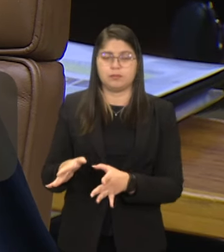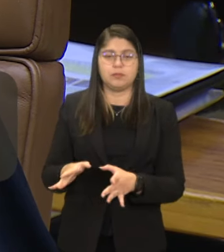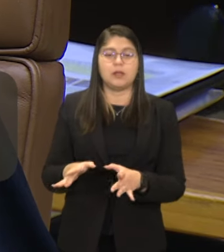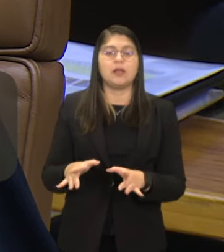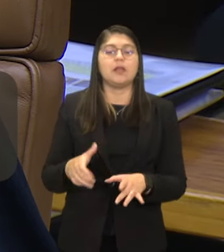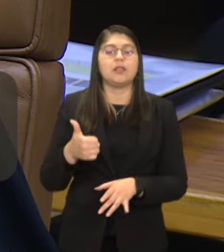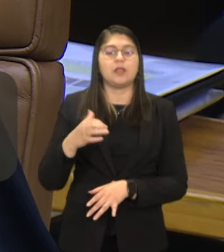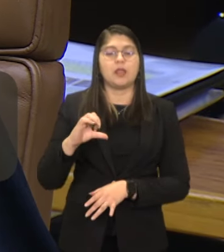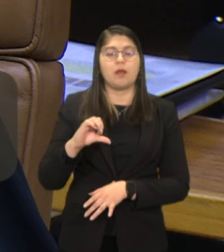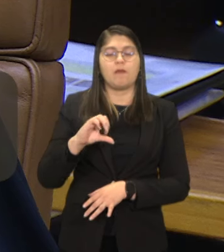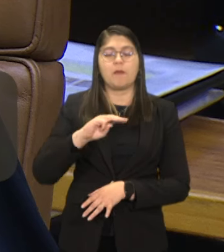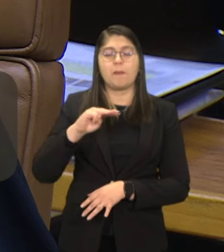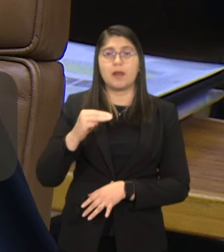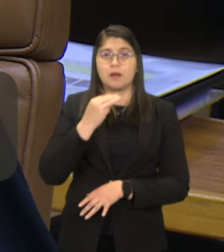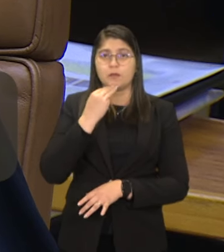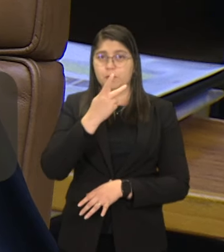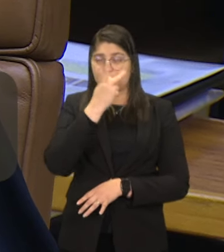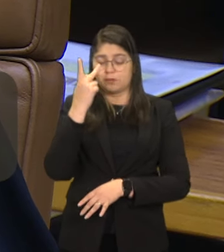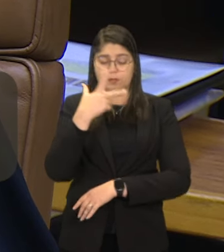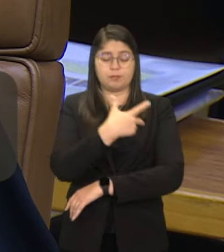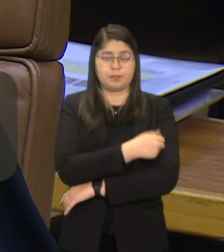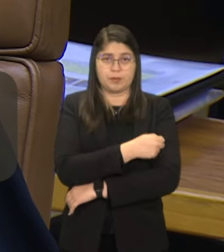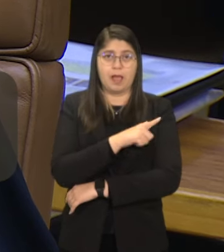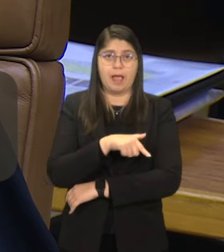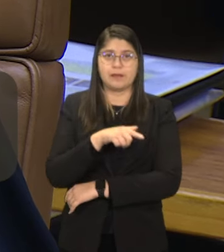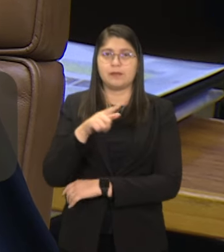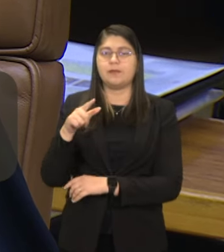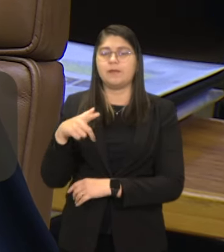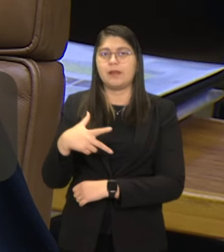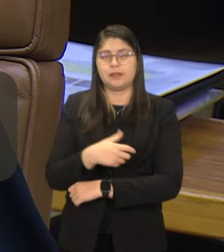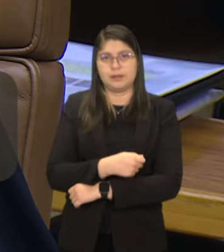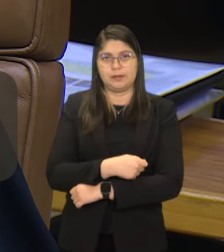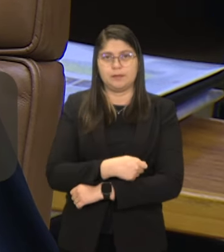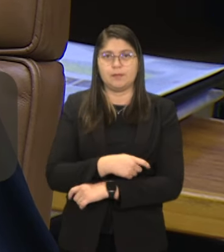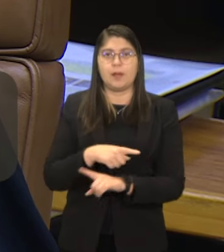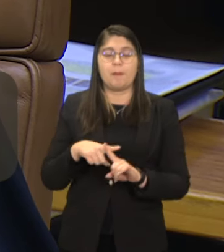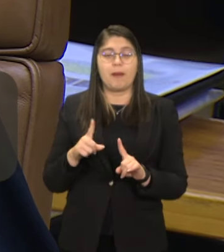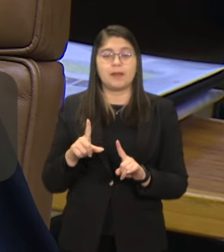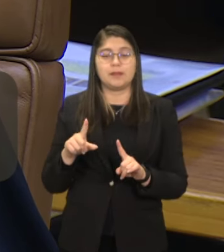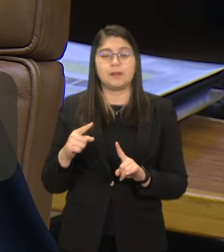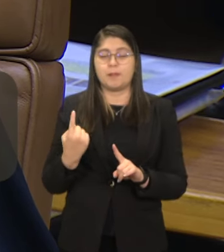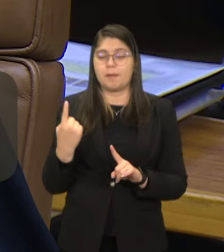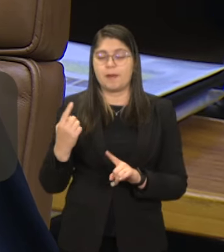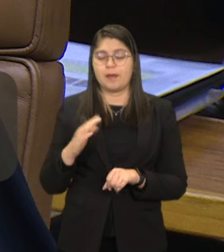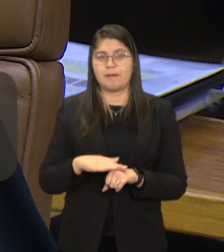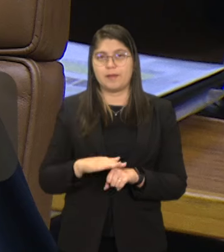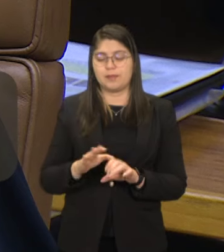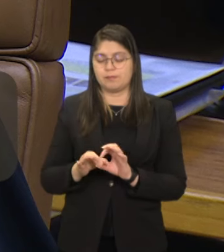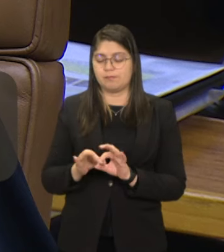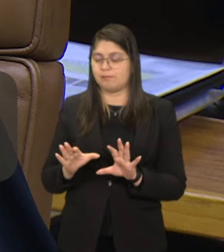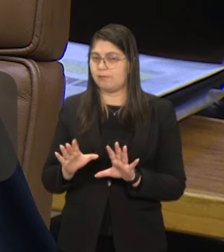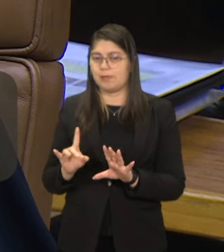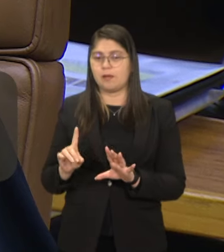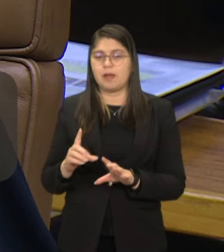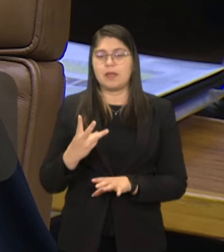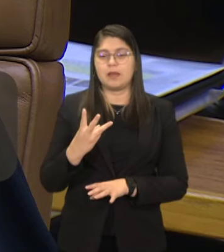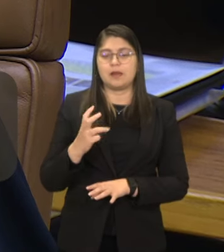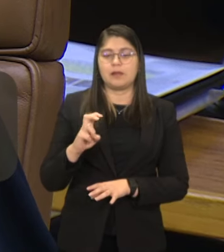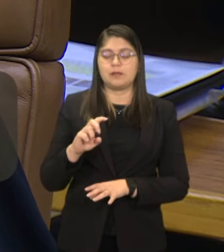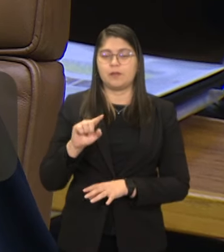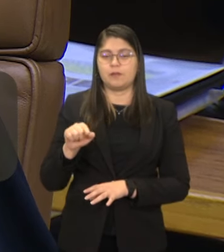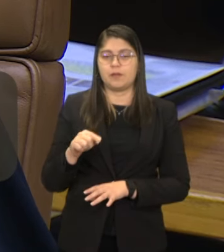Estados Unidos receberam a vacina da Johnson, desde que ela se tornou disponível pela primeira vez. Mais de 31,5 milhões de doses foram